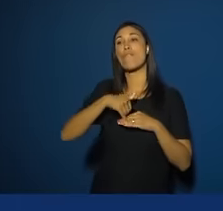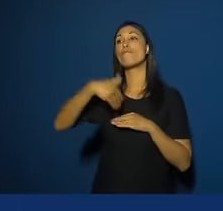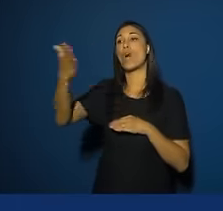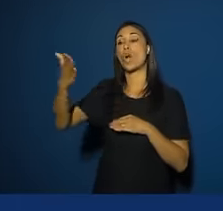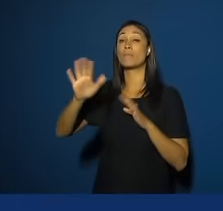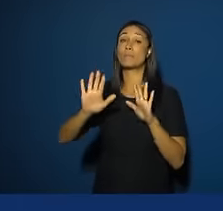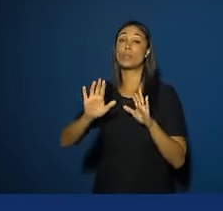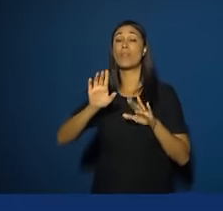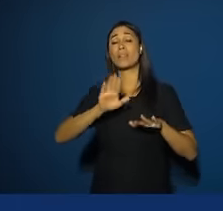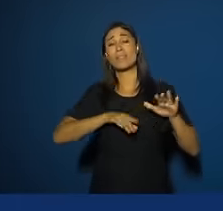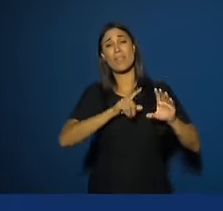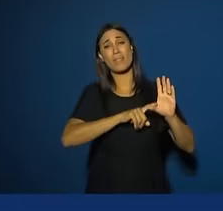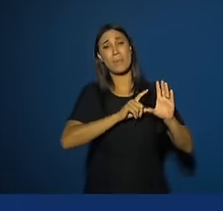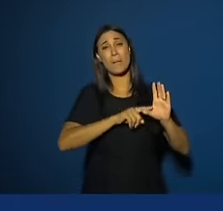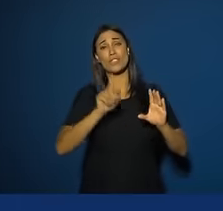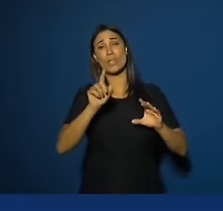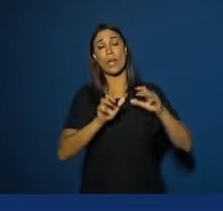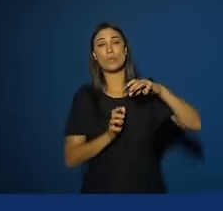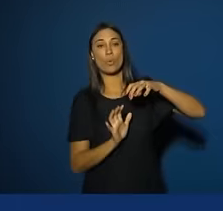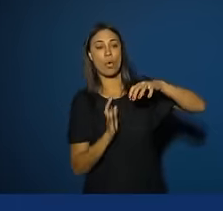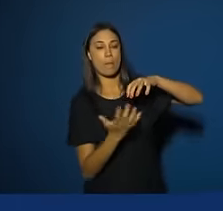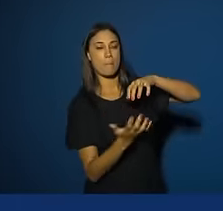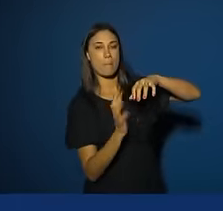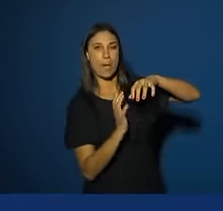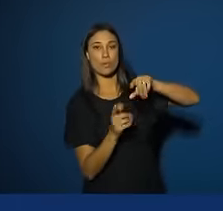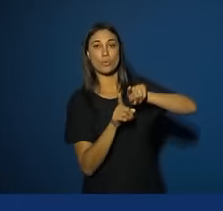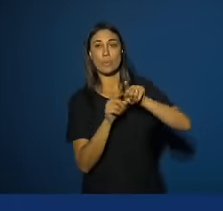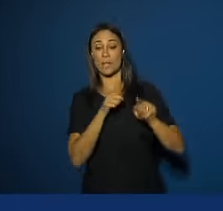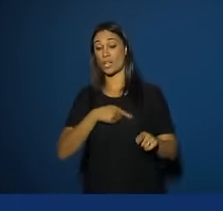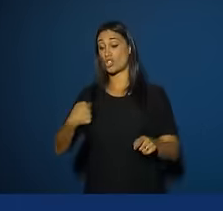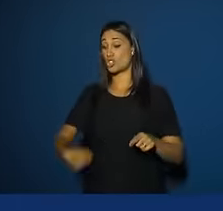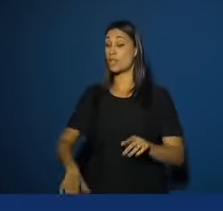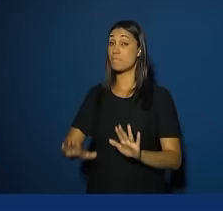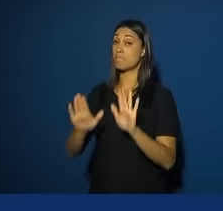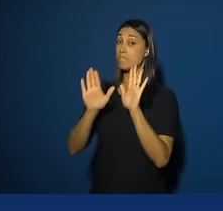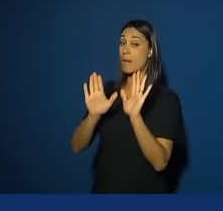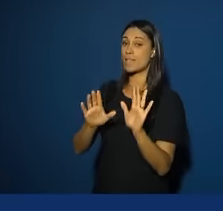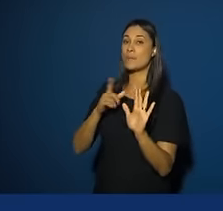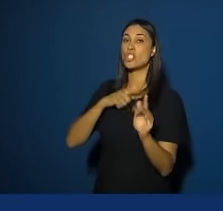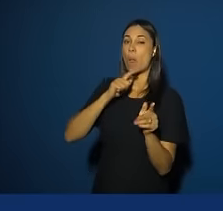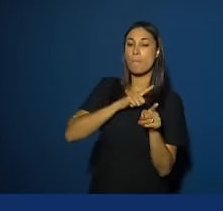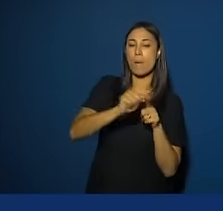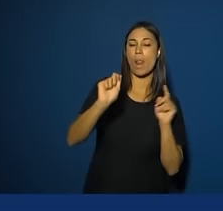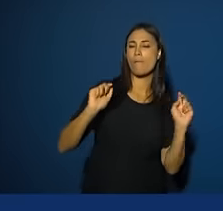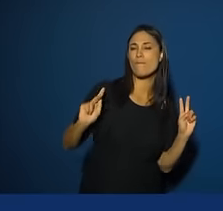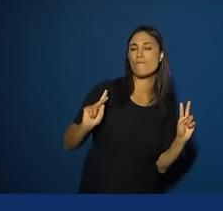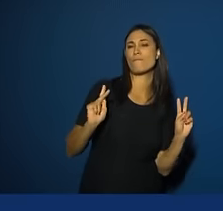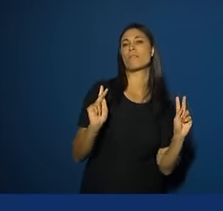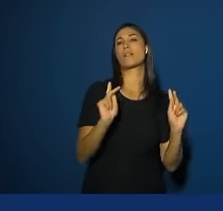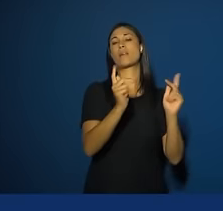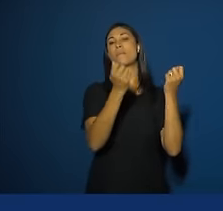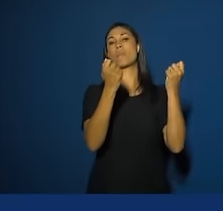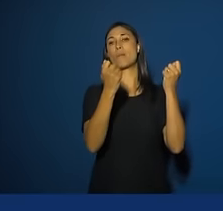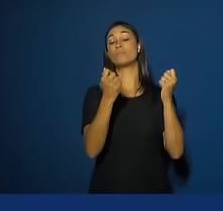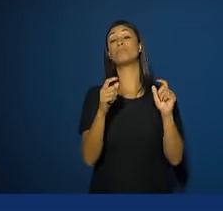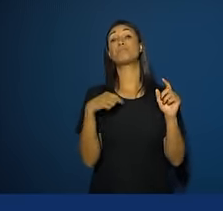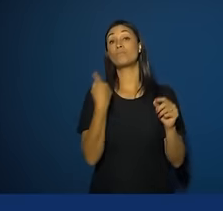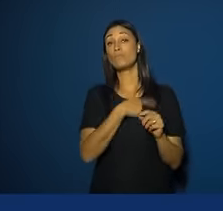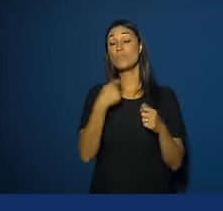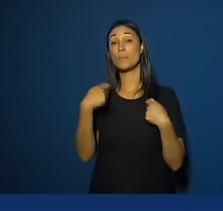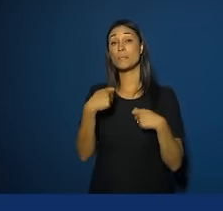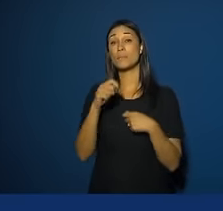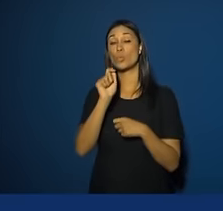basicamente dos mercados no oriente médio e na China Porém para sermos campeões mundiais de exportação de alimentos nós